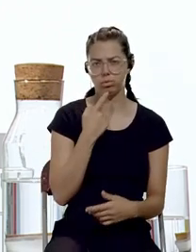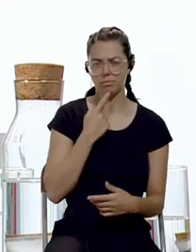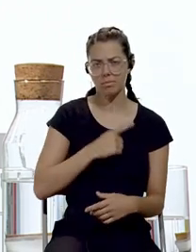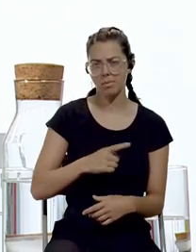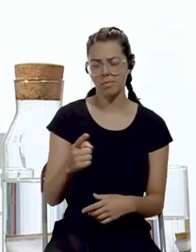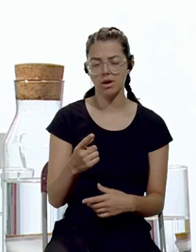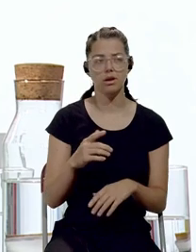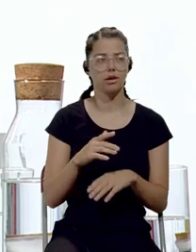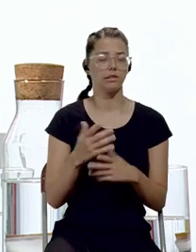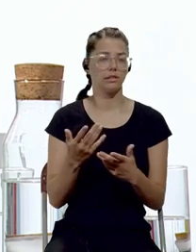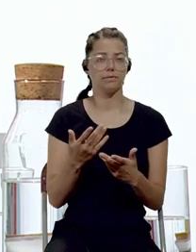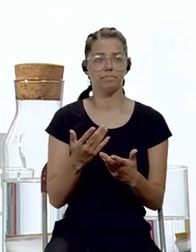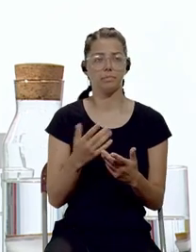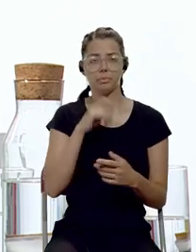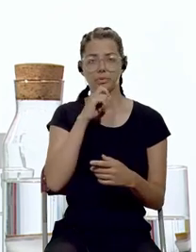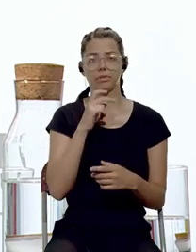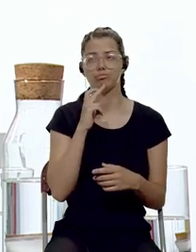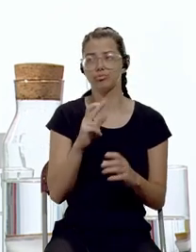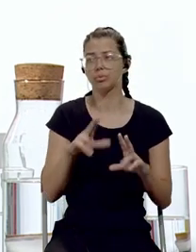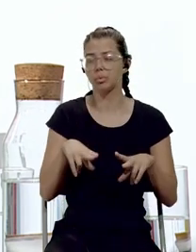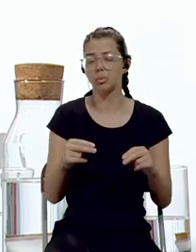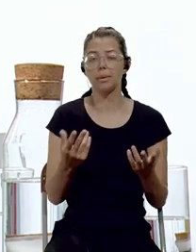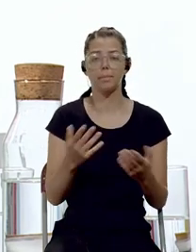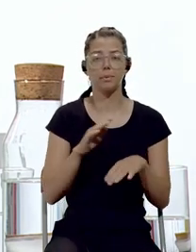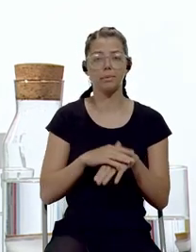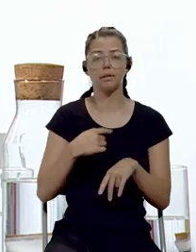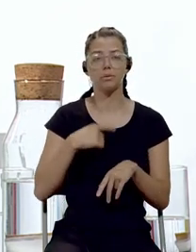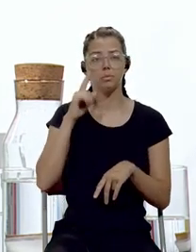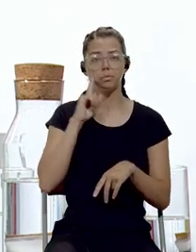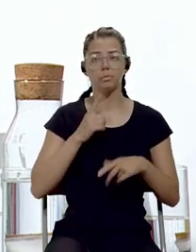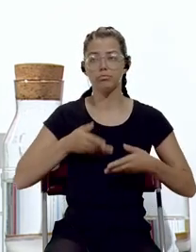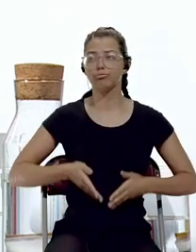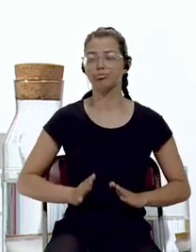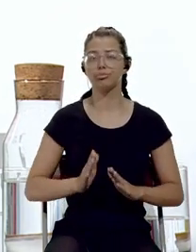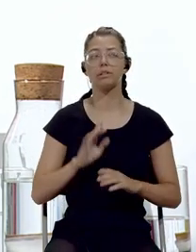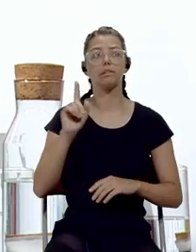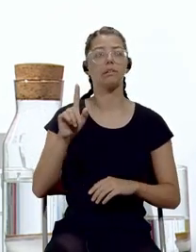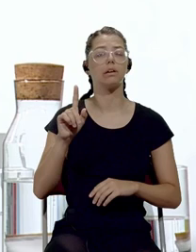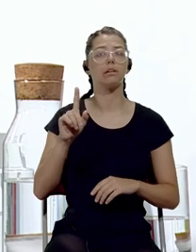percurso teria sido diferente se eu não tivesse nascido mulher, como nasci.